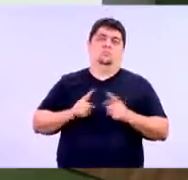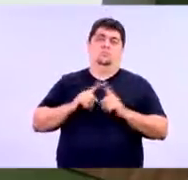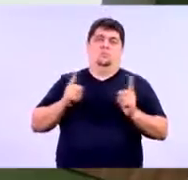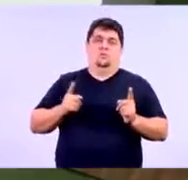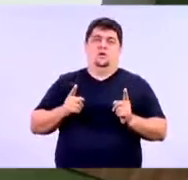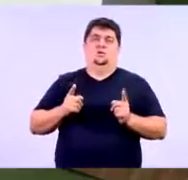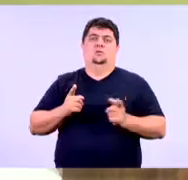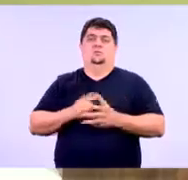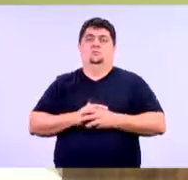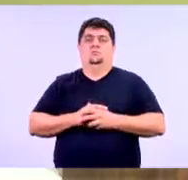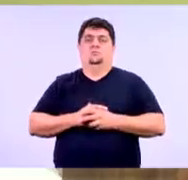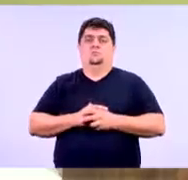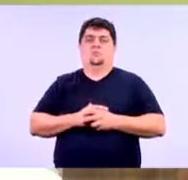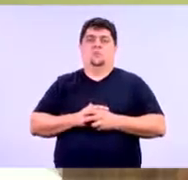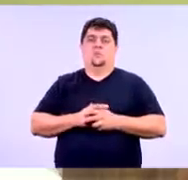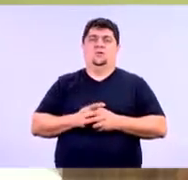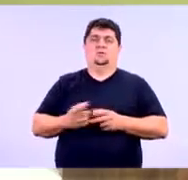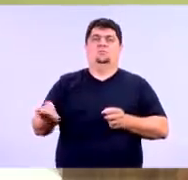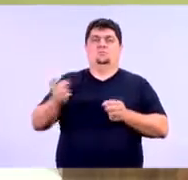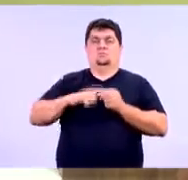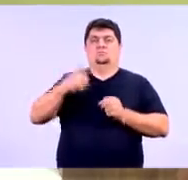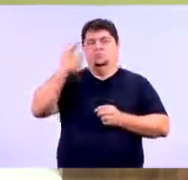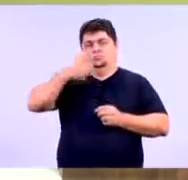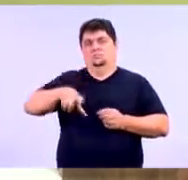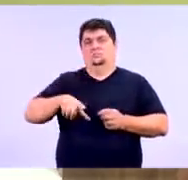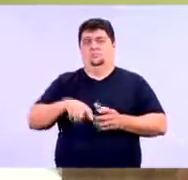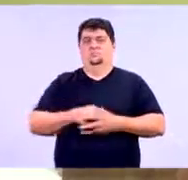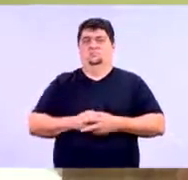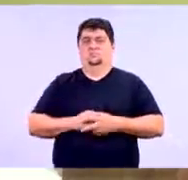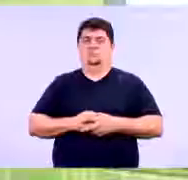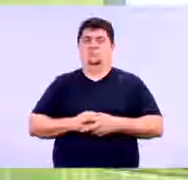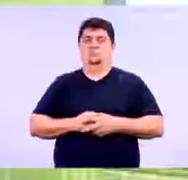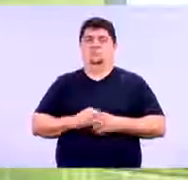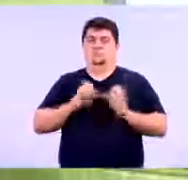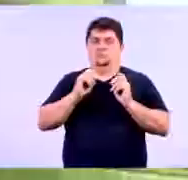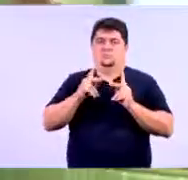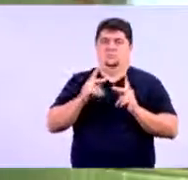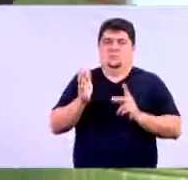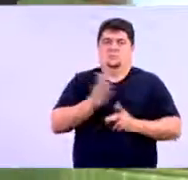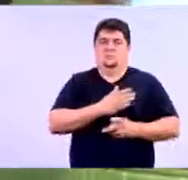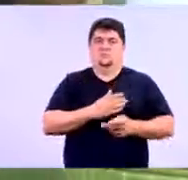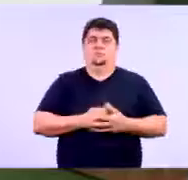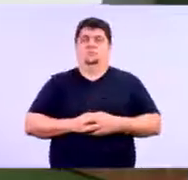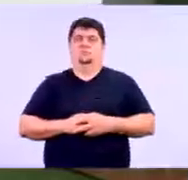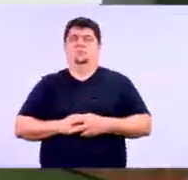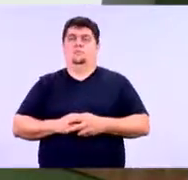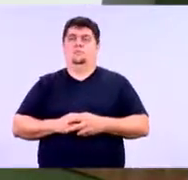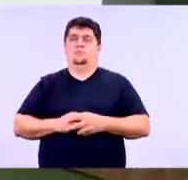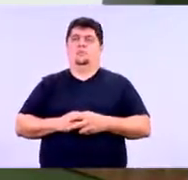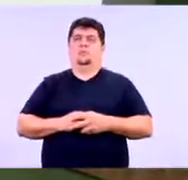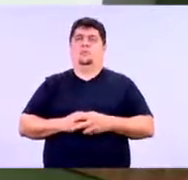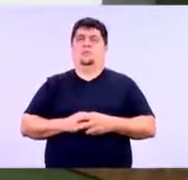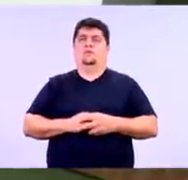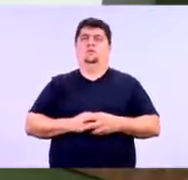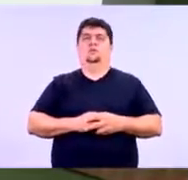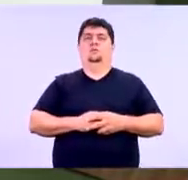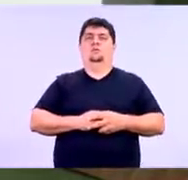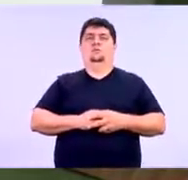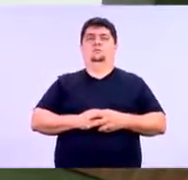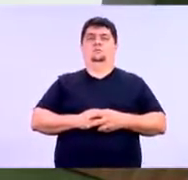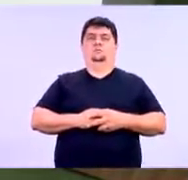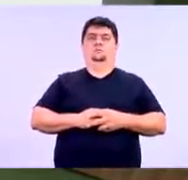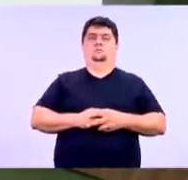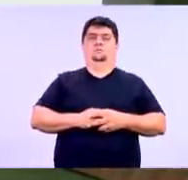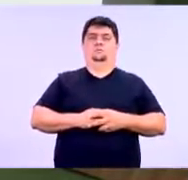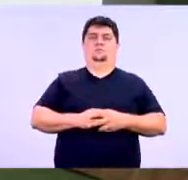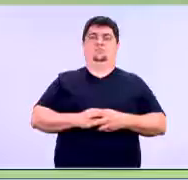mas depois receberiam de volta. Tudo novamente. Isso mesmo. Ok, agora vamos passar para outra dúvida, que na